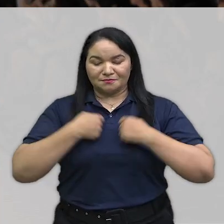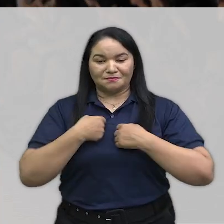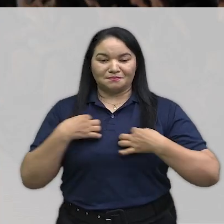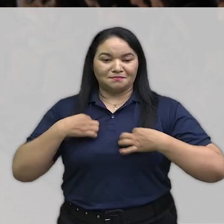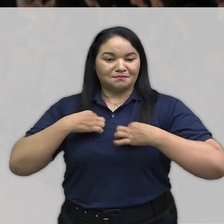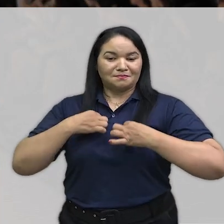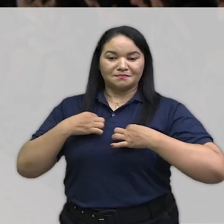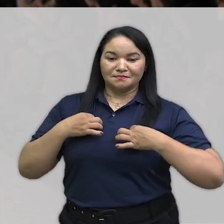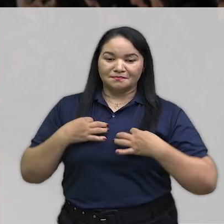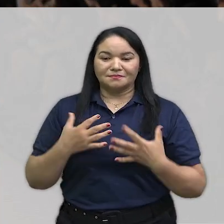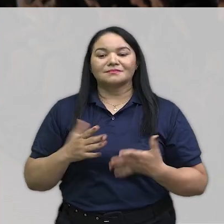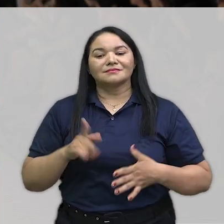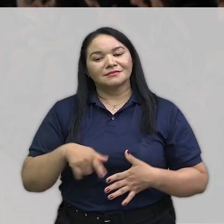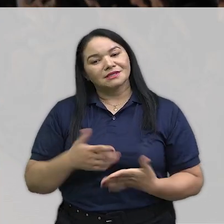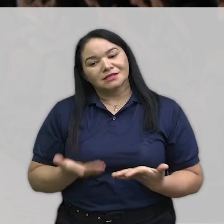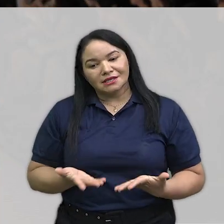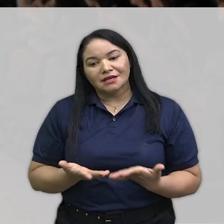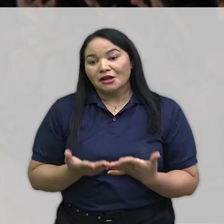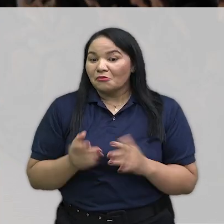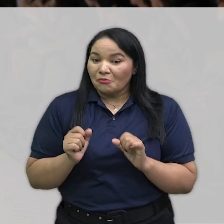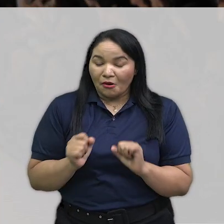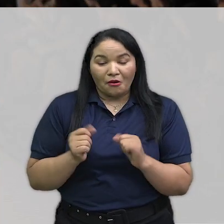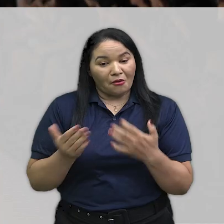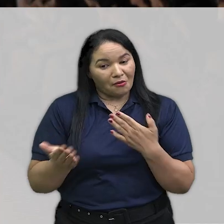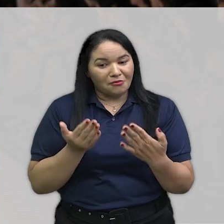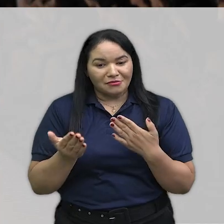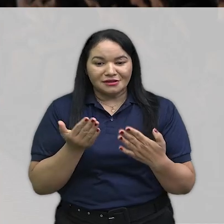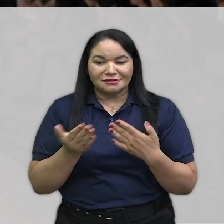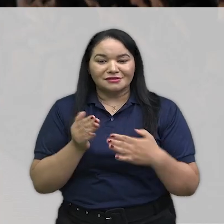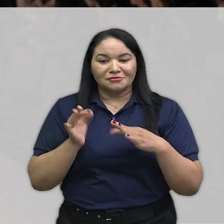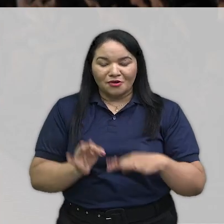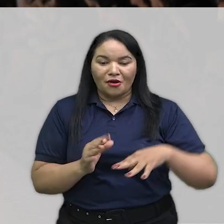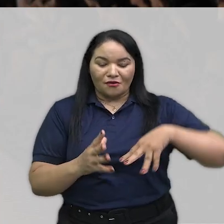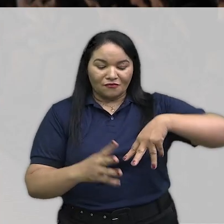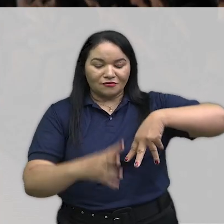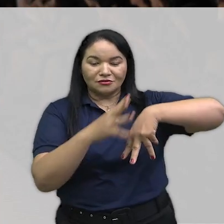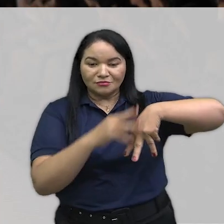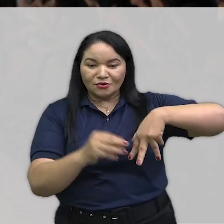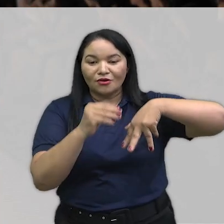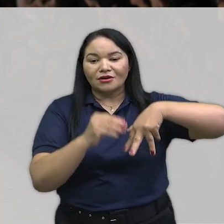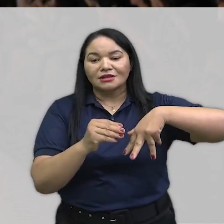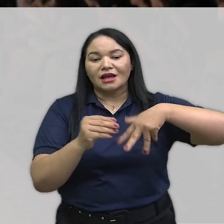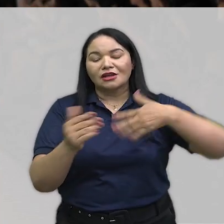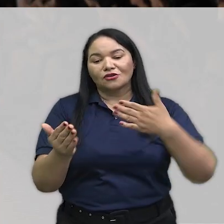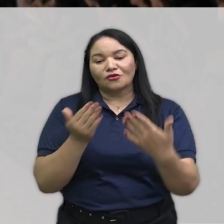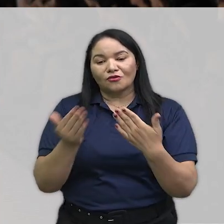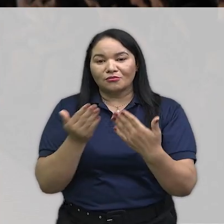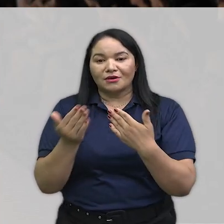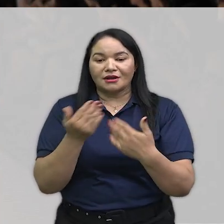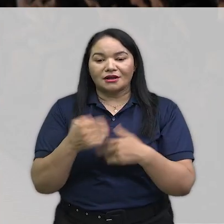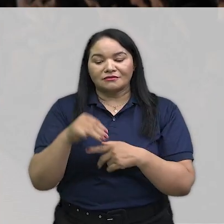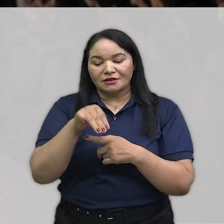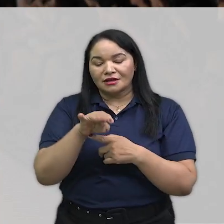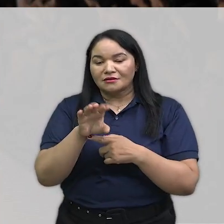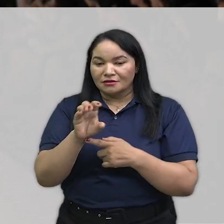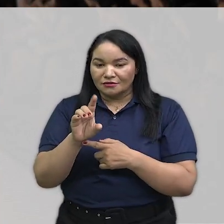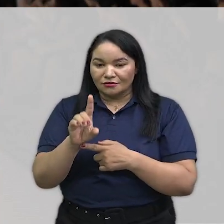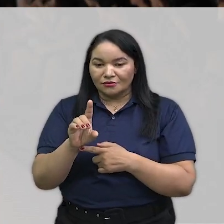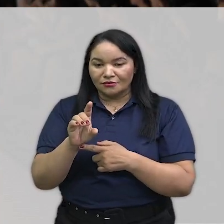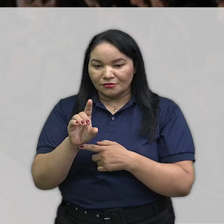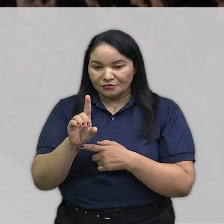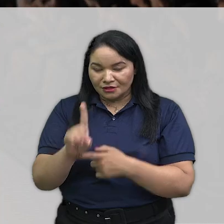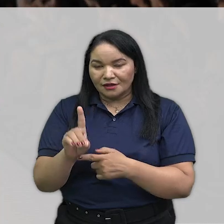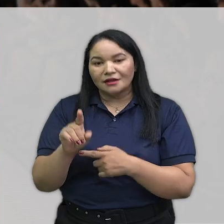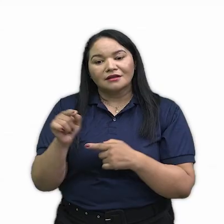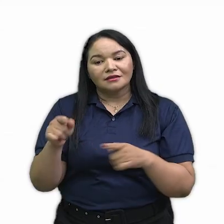a comparação ou a analogia com a moda da tendência central é justamente a mesma. Por quê? Vem